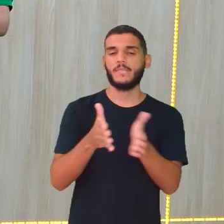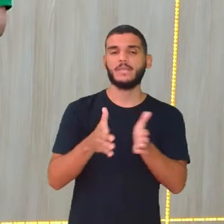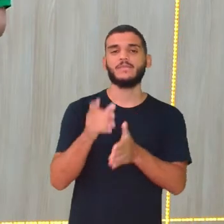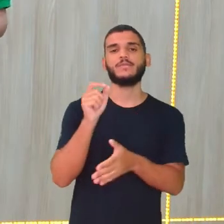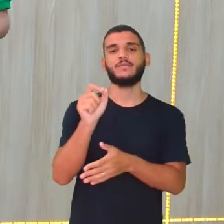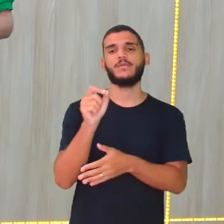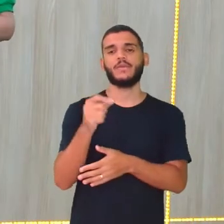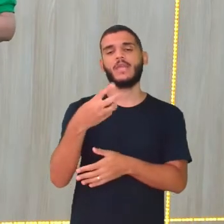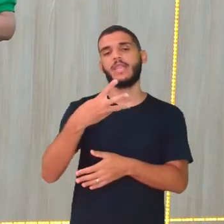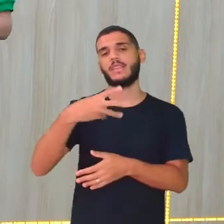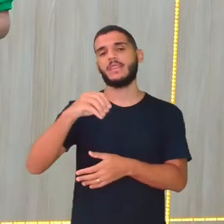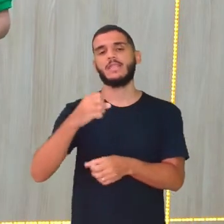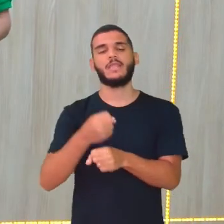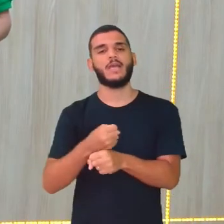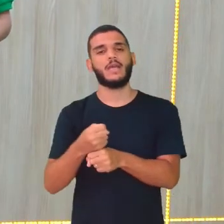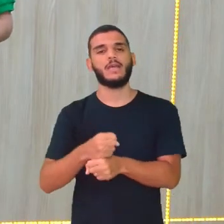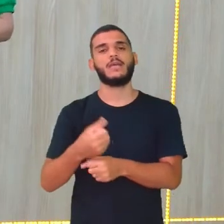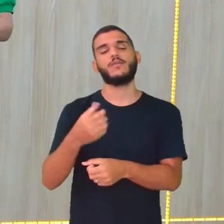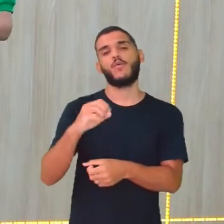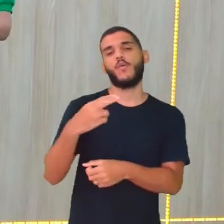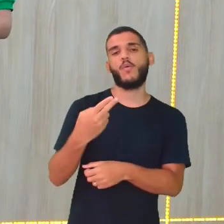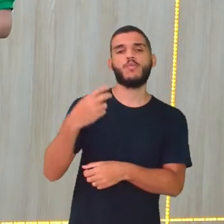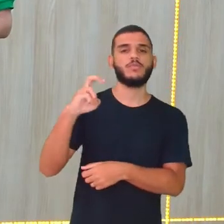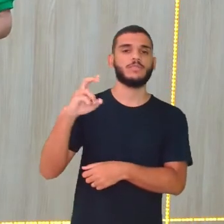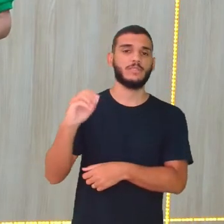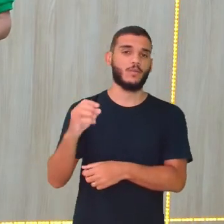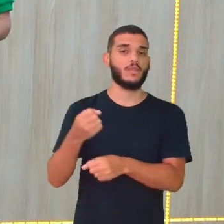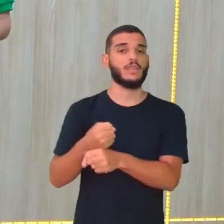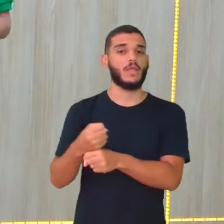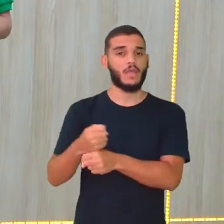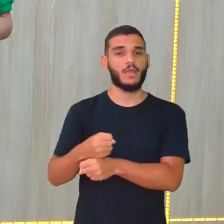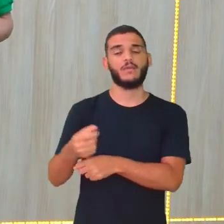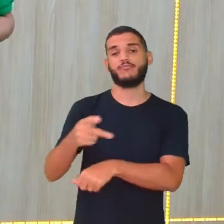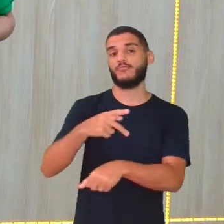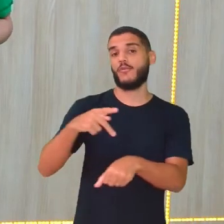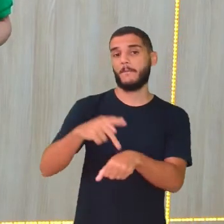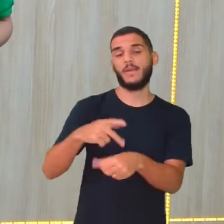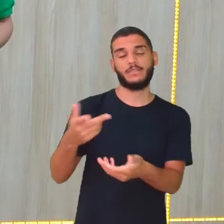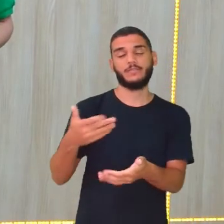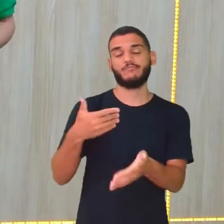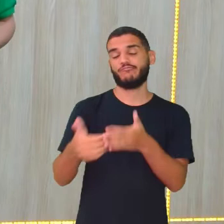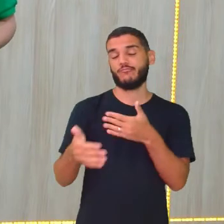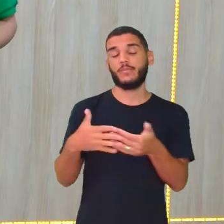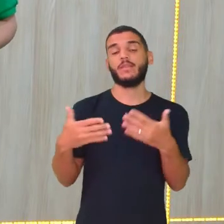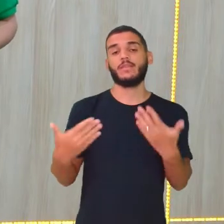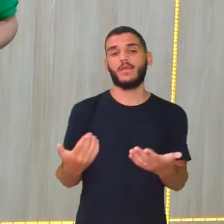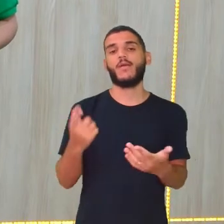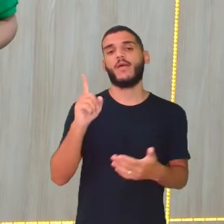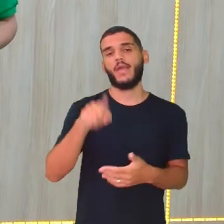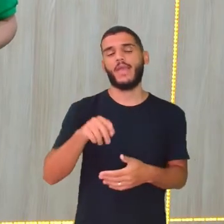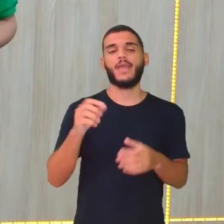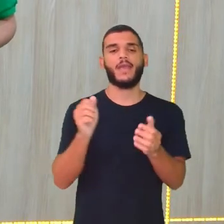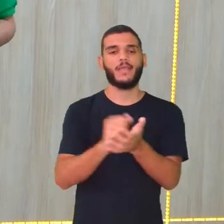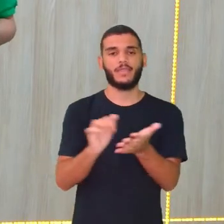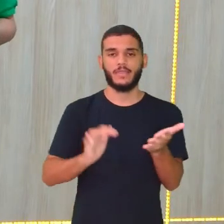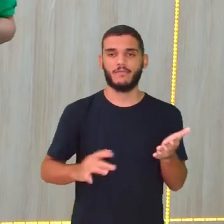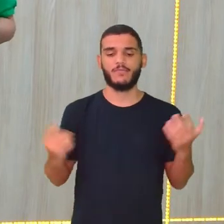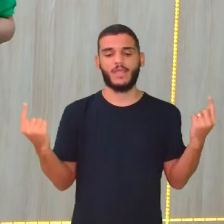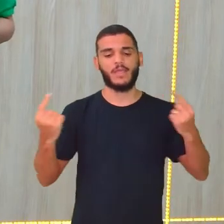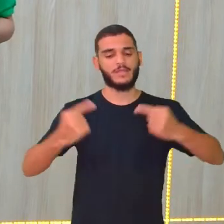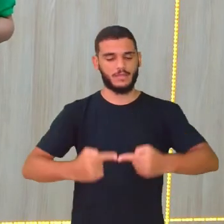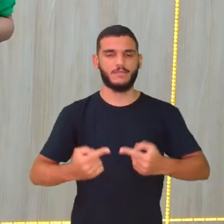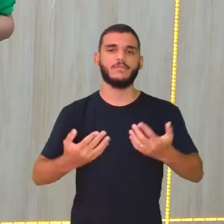de 30 anos, 50 anos de tal país. Então, essa é uma atividade desafiadora. Essa é